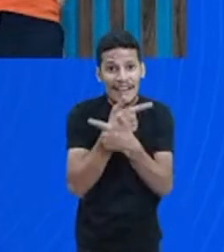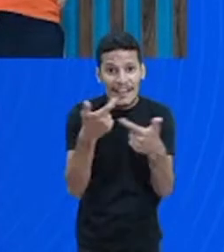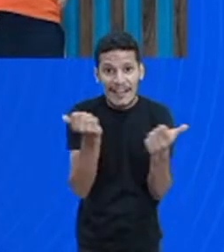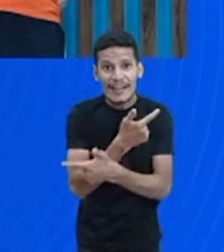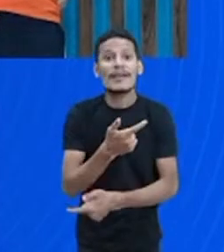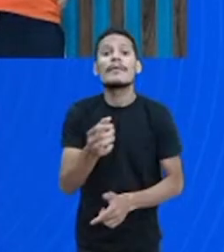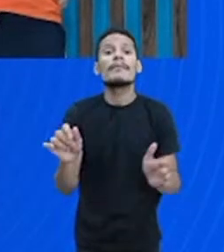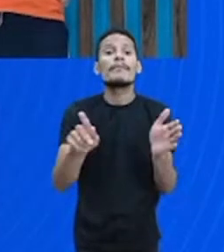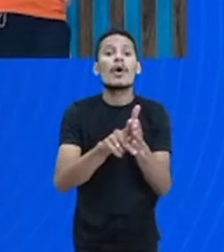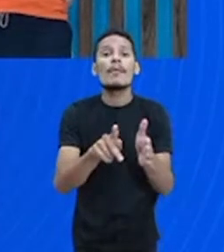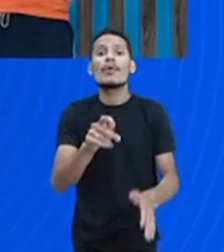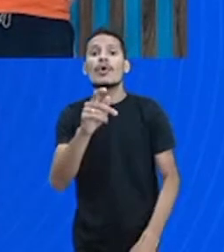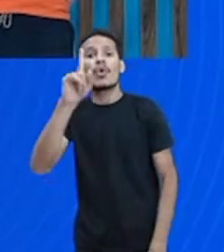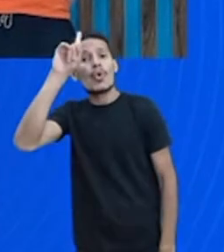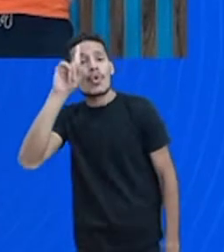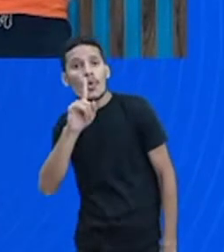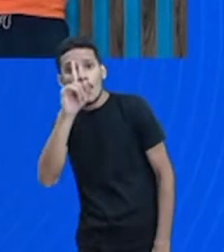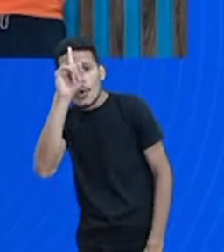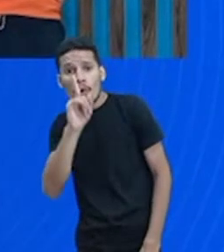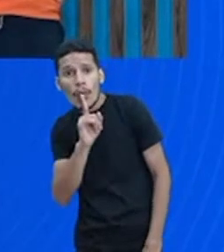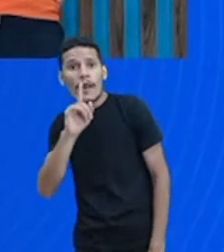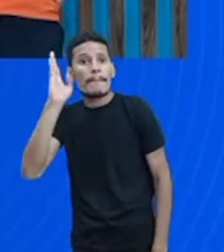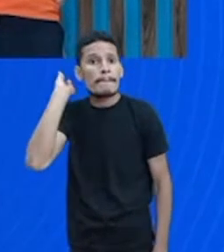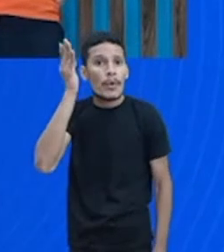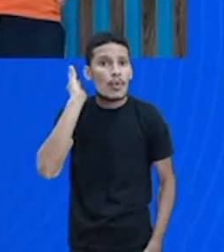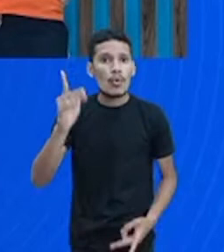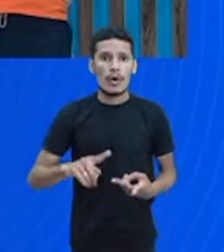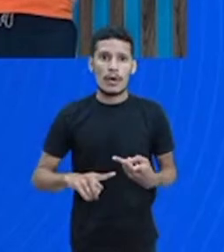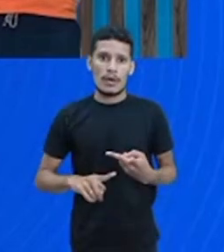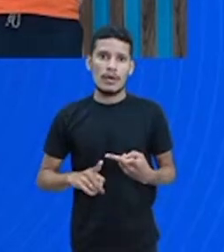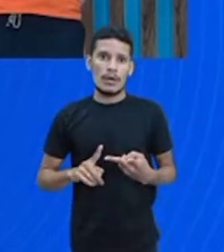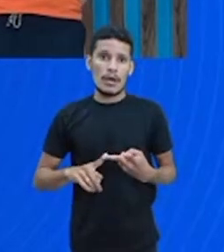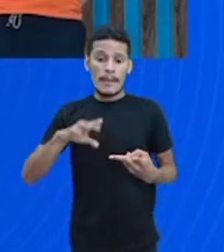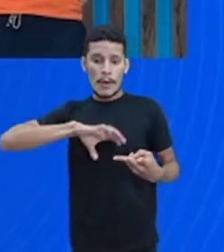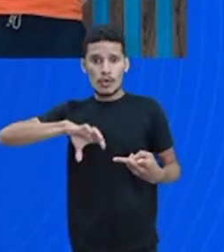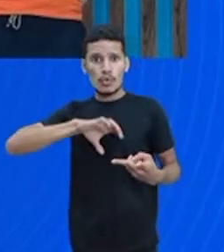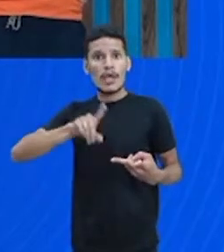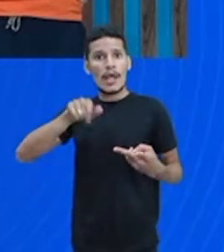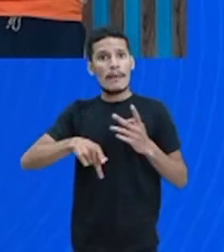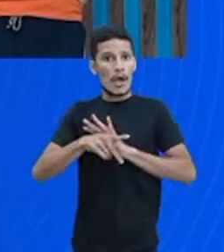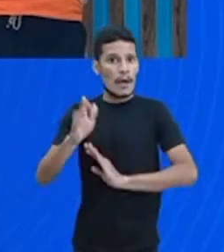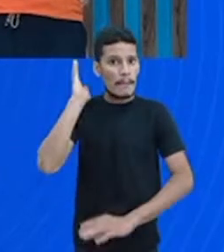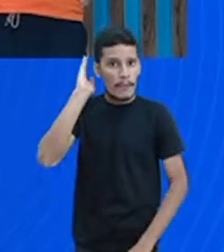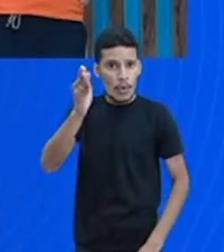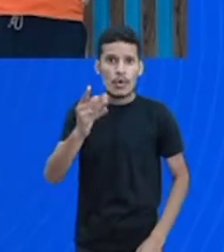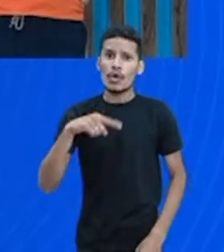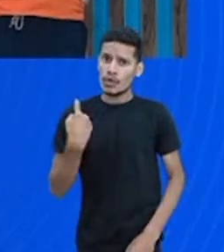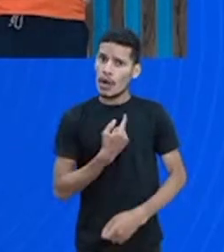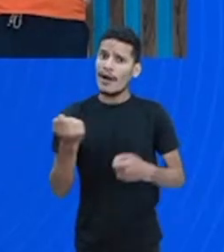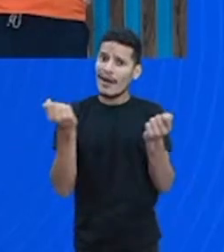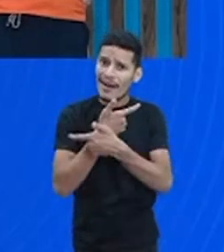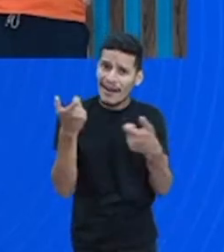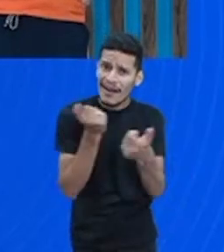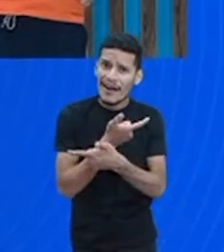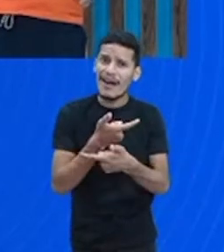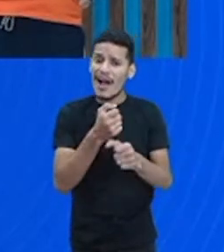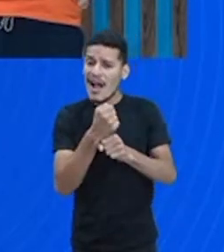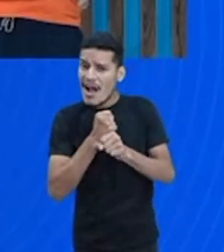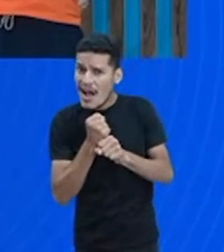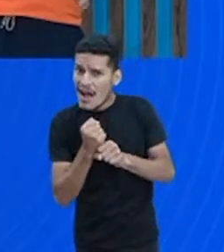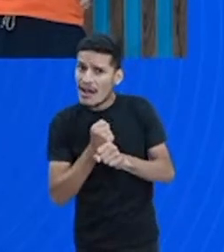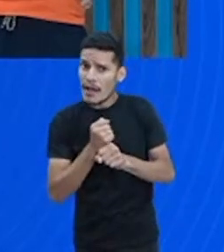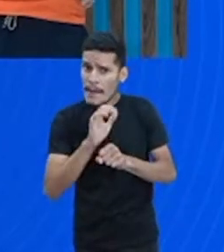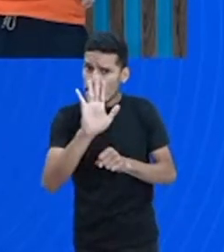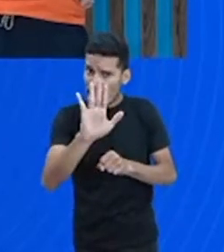loira burra ou do português burro também? A gente riu disso por muitos anos, mas será que é